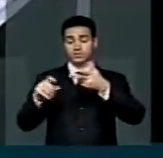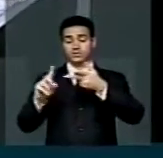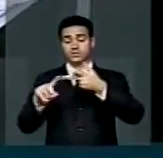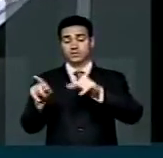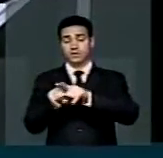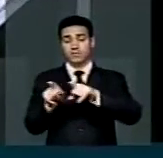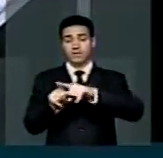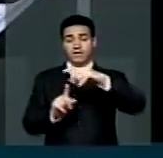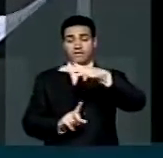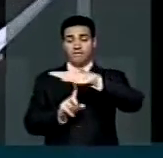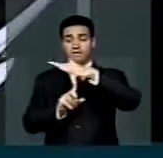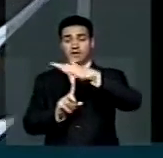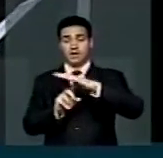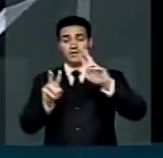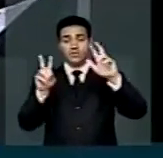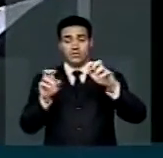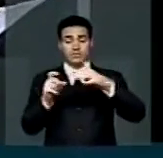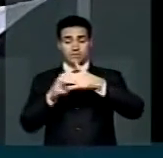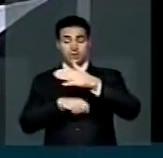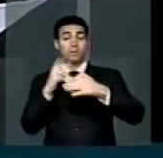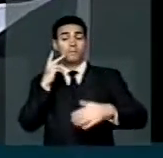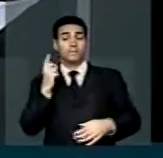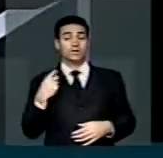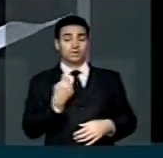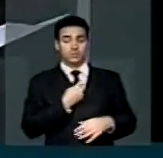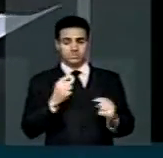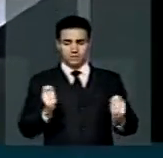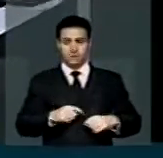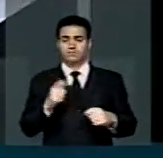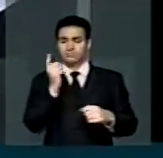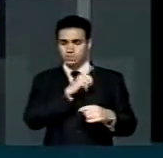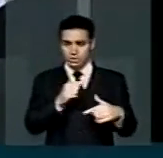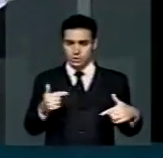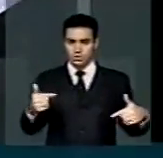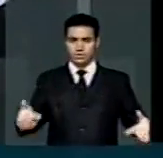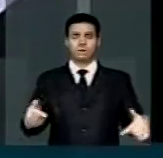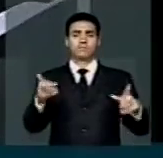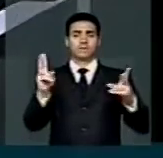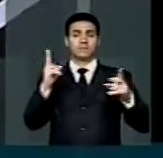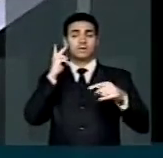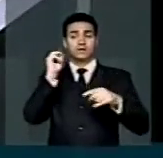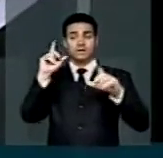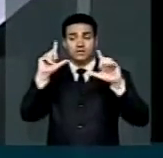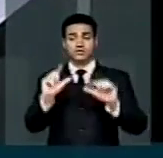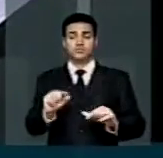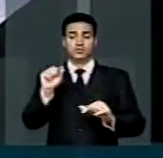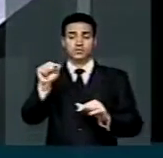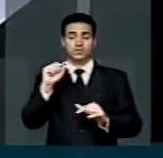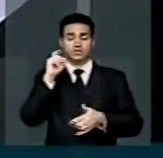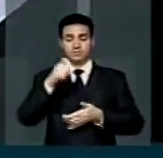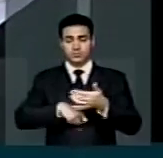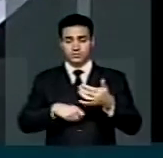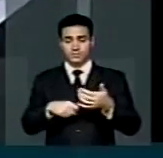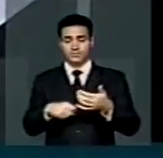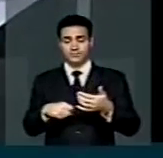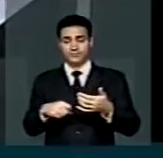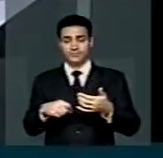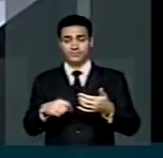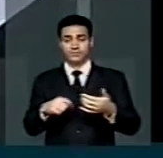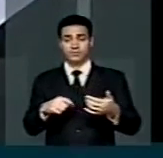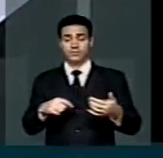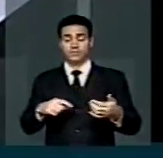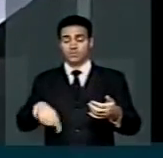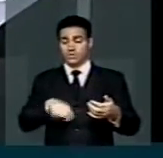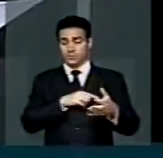o Feirão do Imposto, para que nós possamos nos mobilizarmos nesse sentido de diminuir essa nossa carga tributária. O nosso